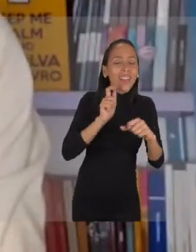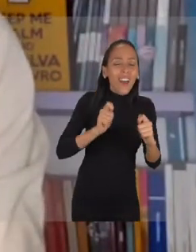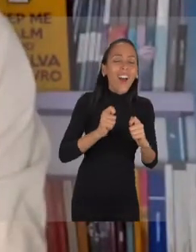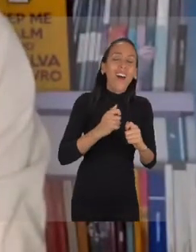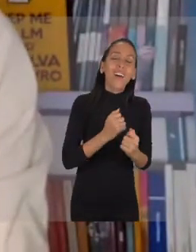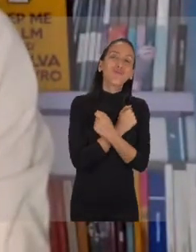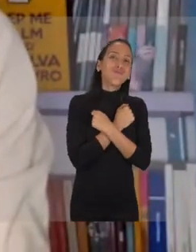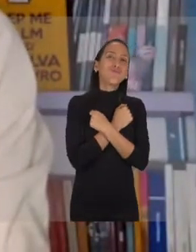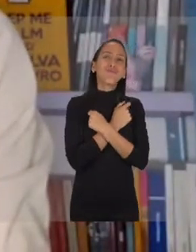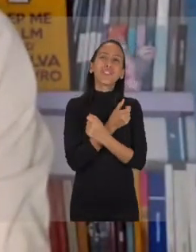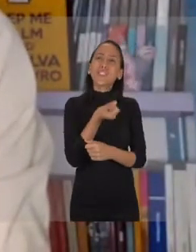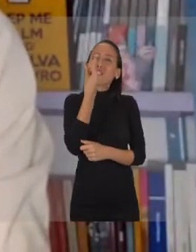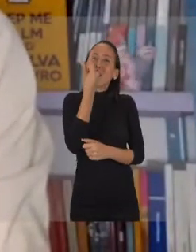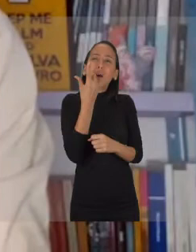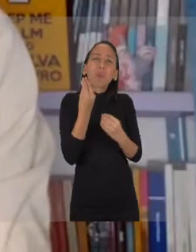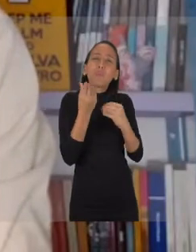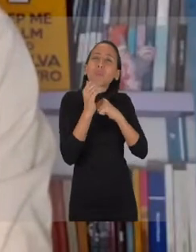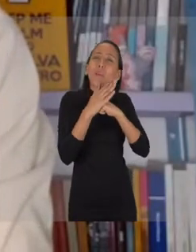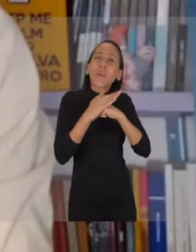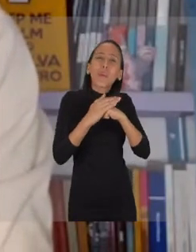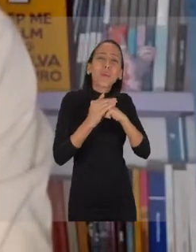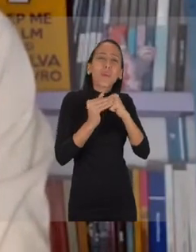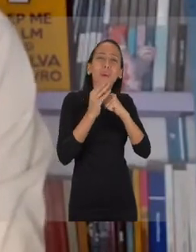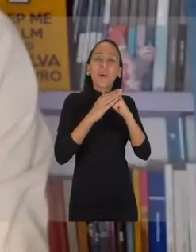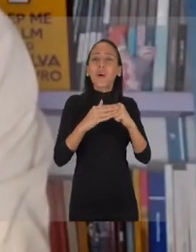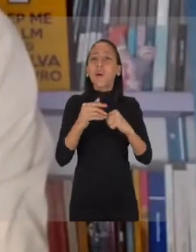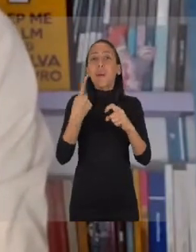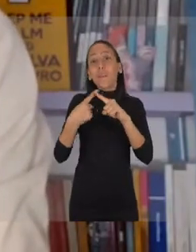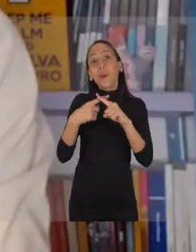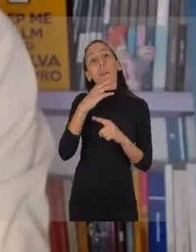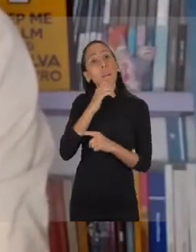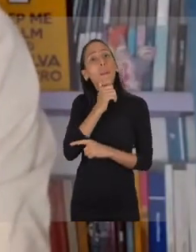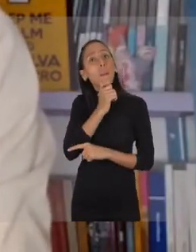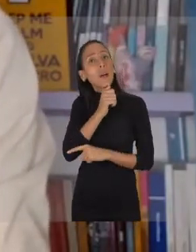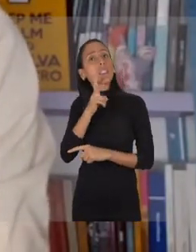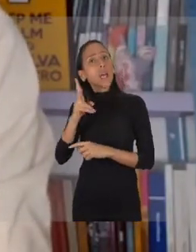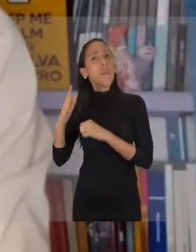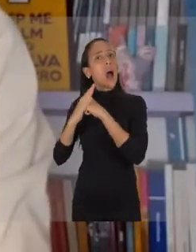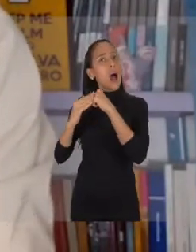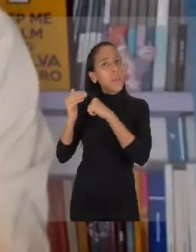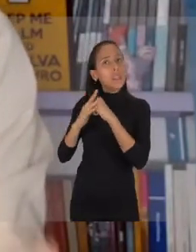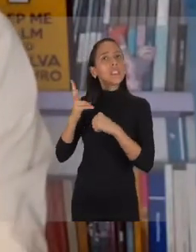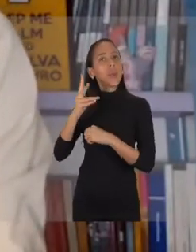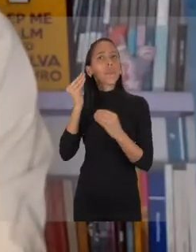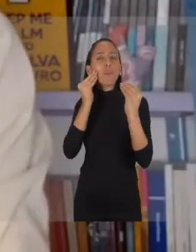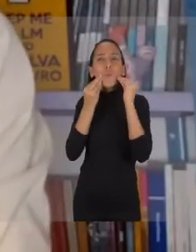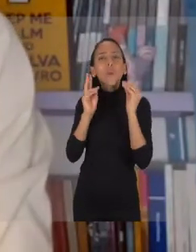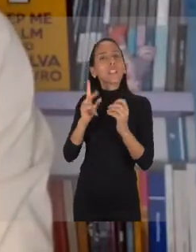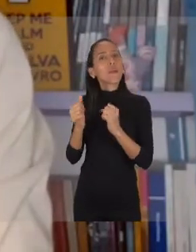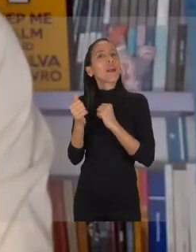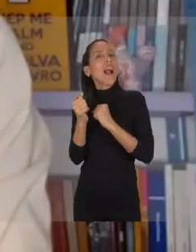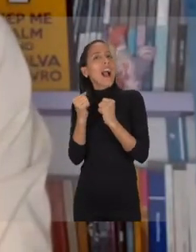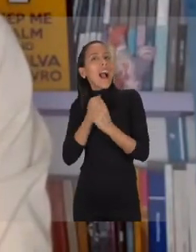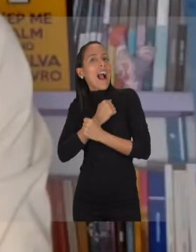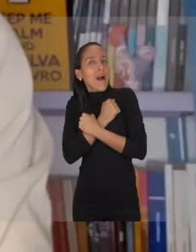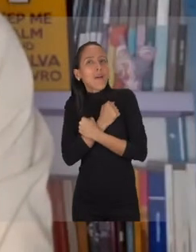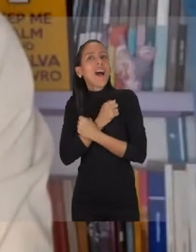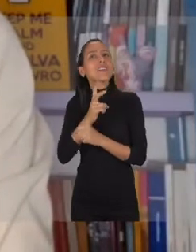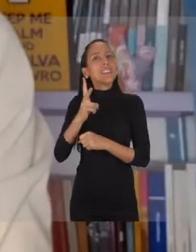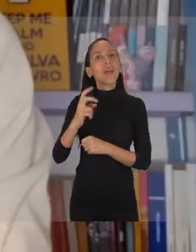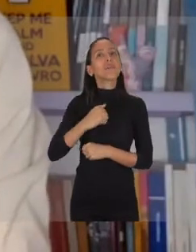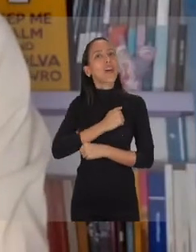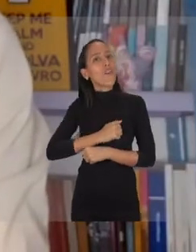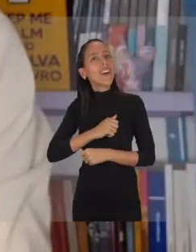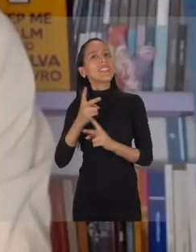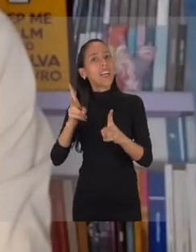muito afetuoso, assim, com os meus pais, do ponto de vista de abraçar, beijar, falar que amo, assim, tô com saudade.